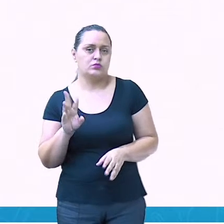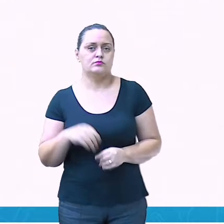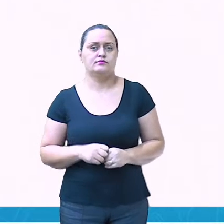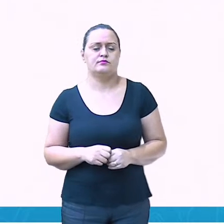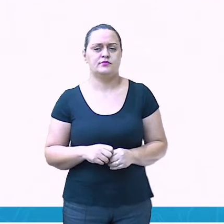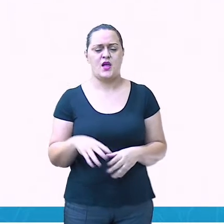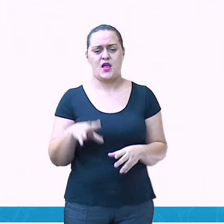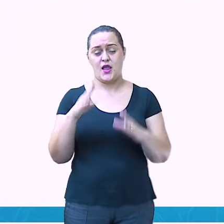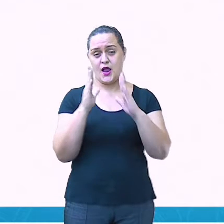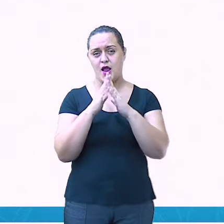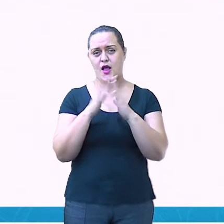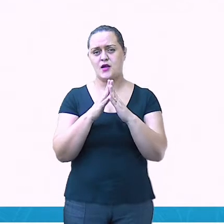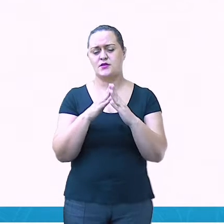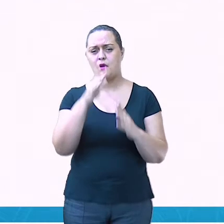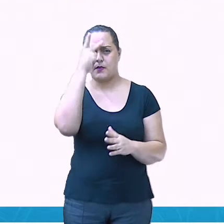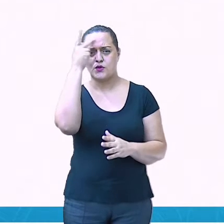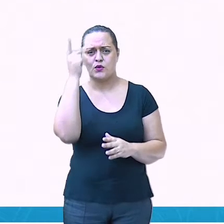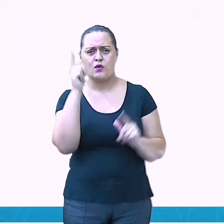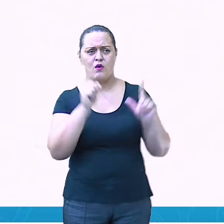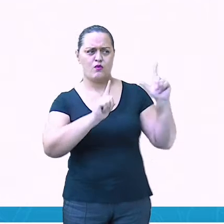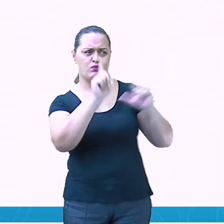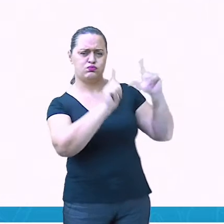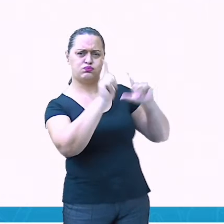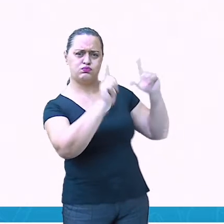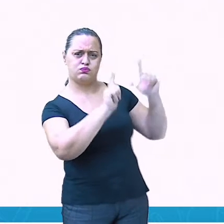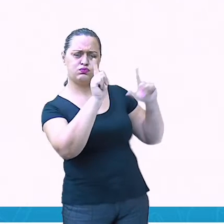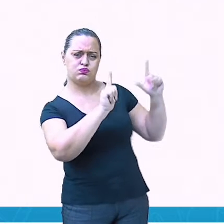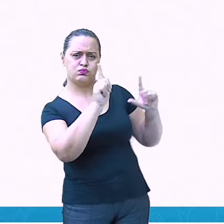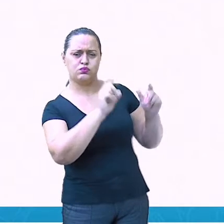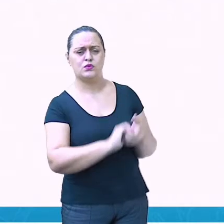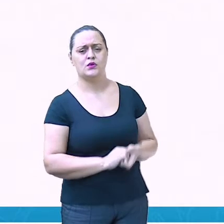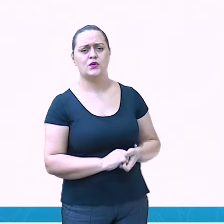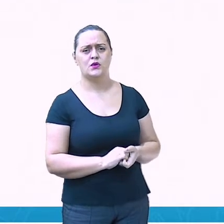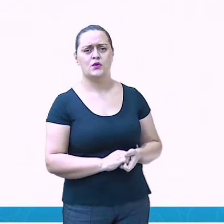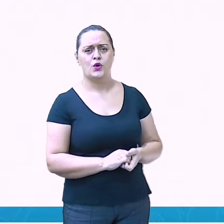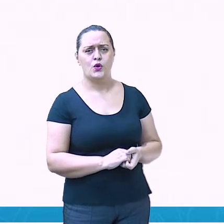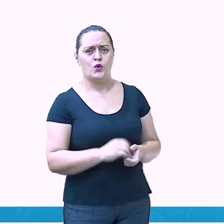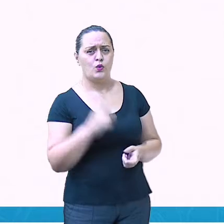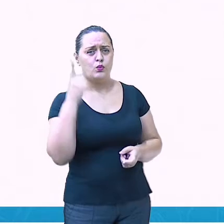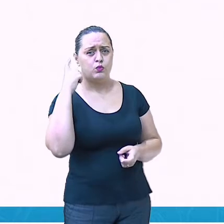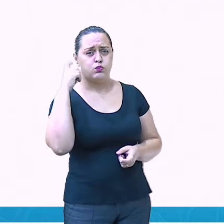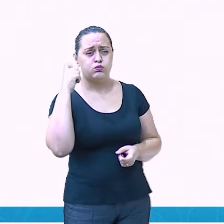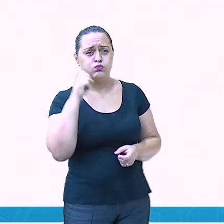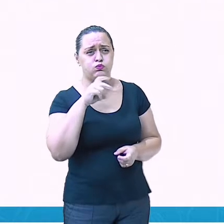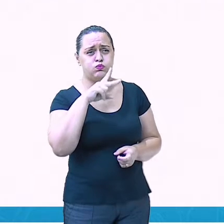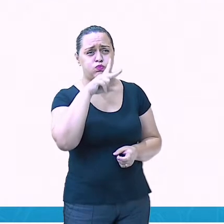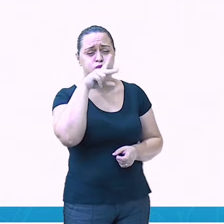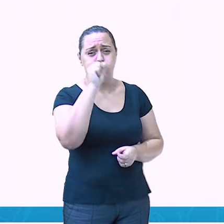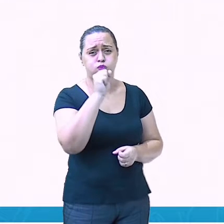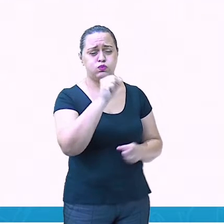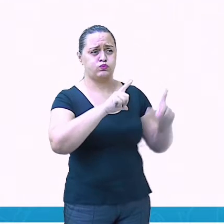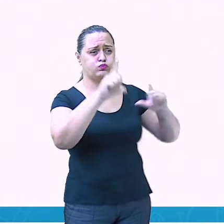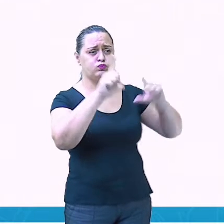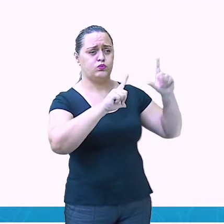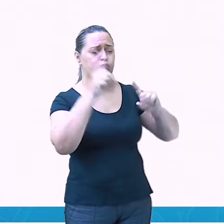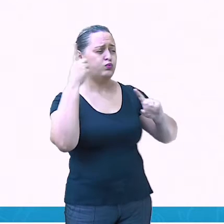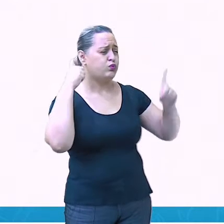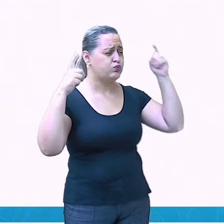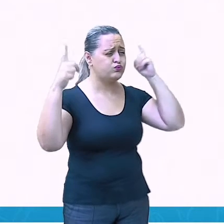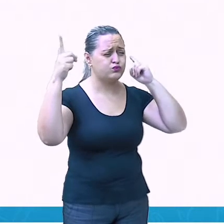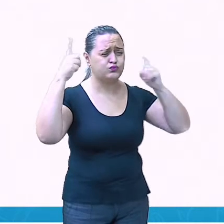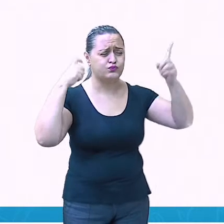do rádio do carro. Gente, muitas vezes a gente não pensa na poluição sonora.